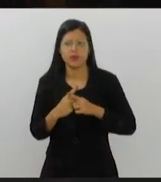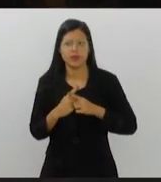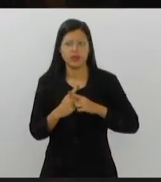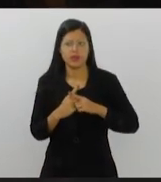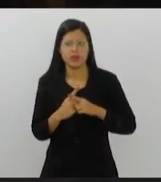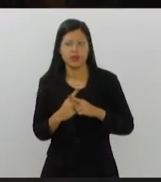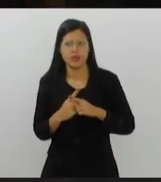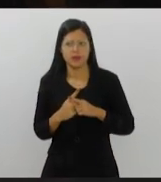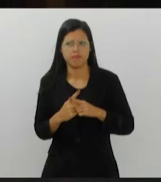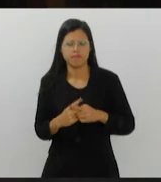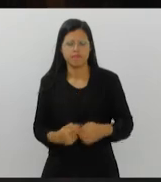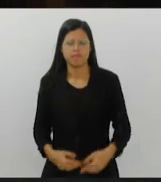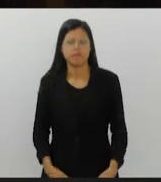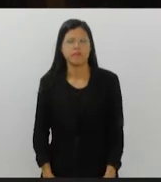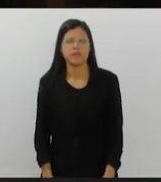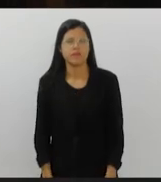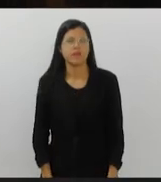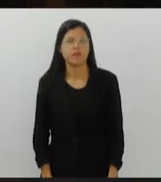a cada